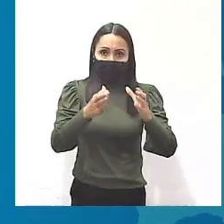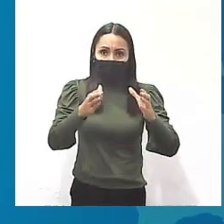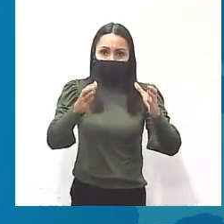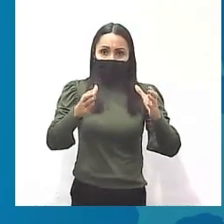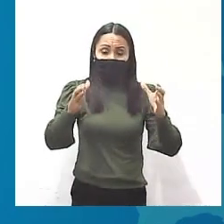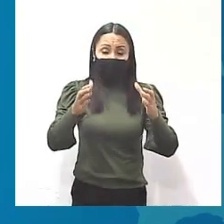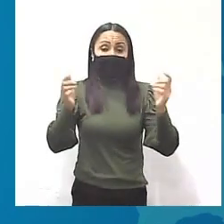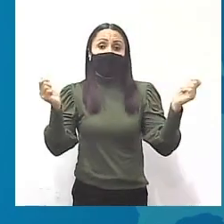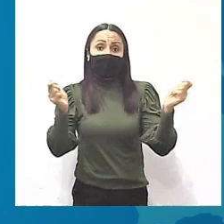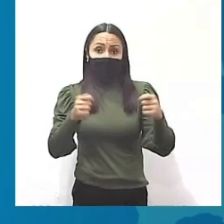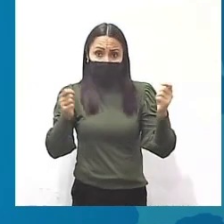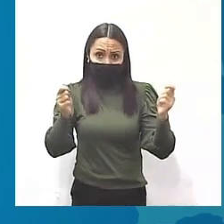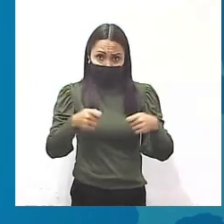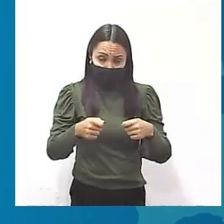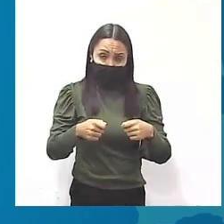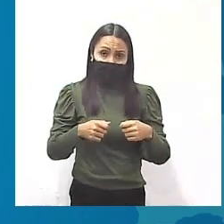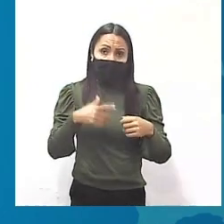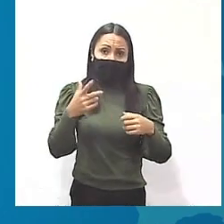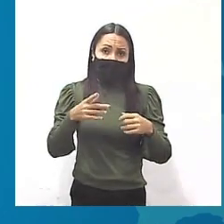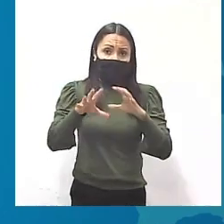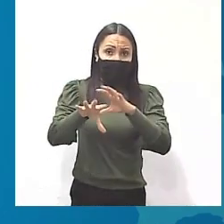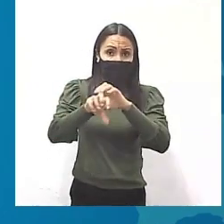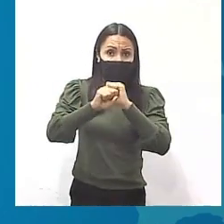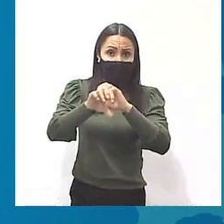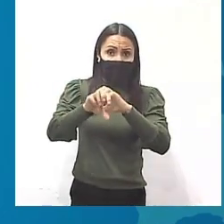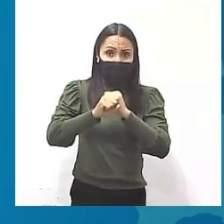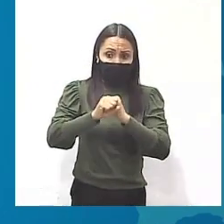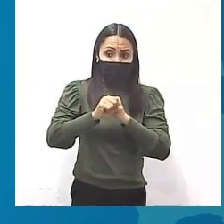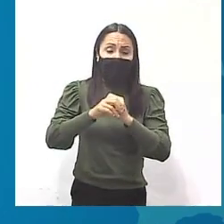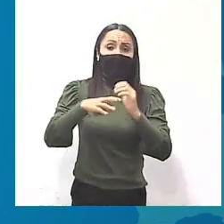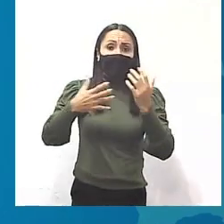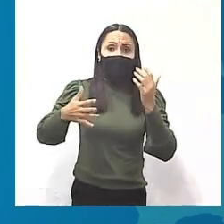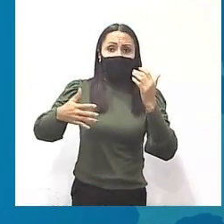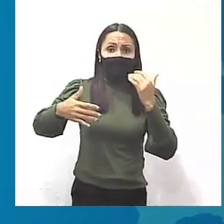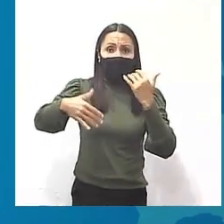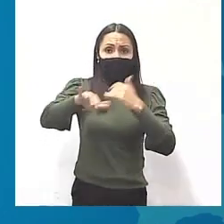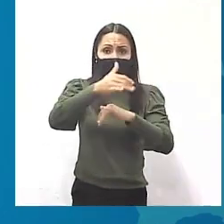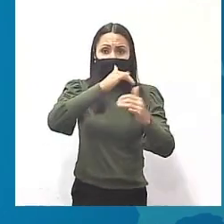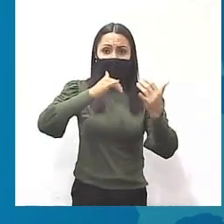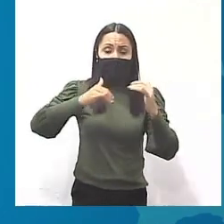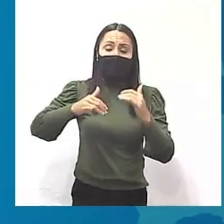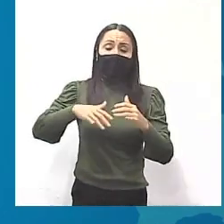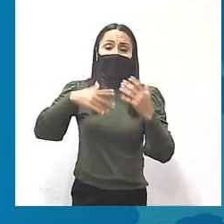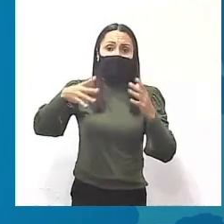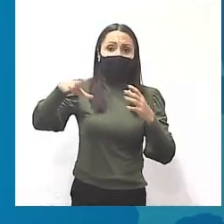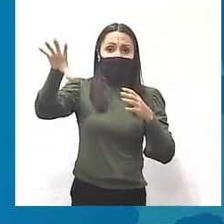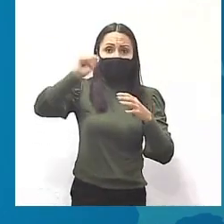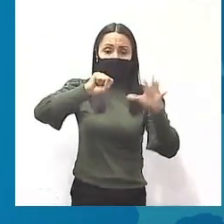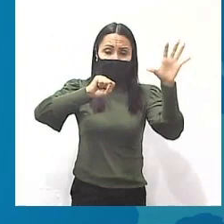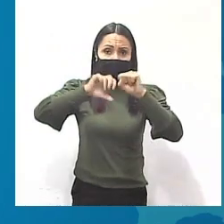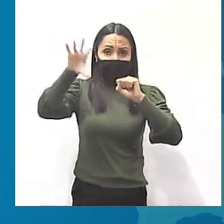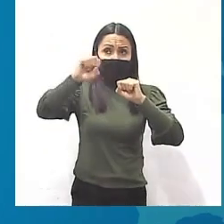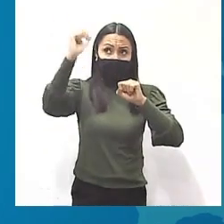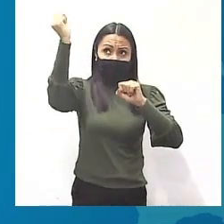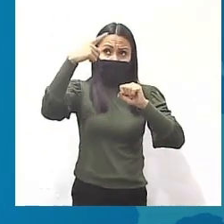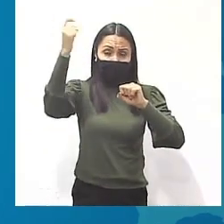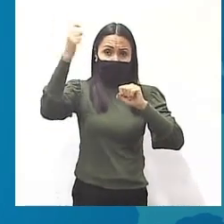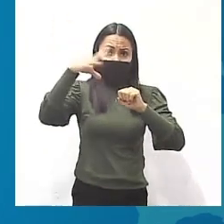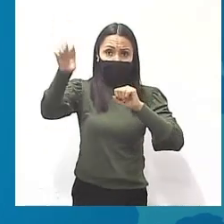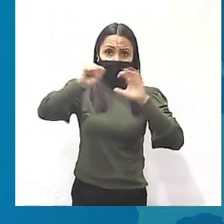são capazes de absorver radiação solar e aprisionar o calor na